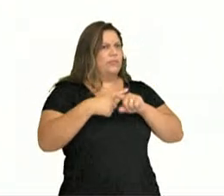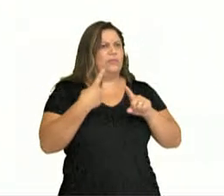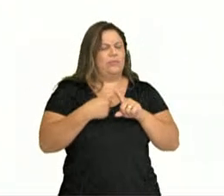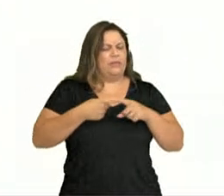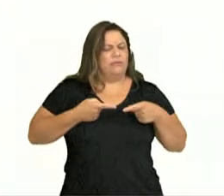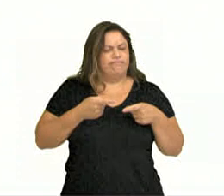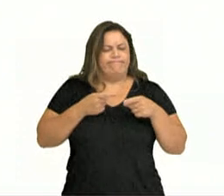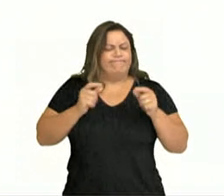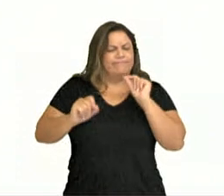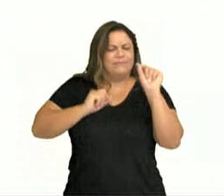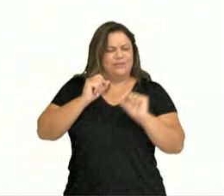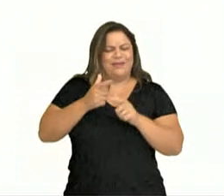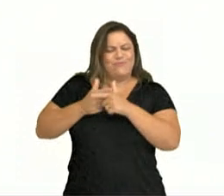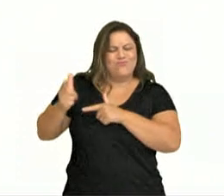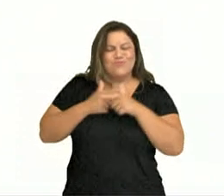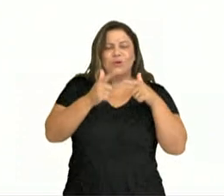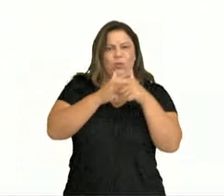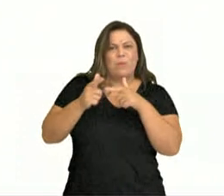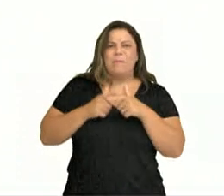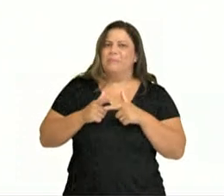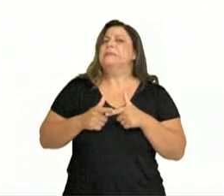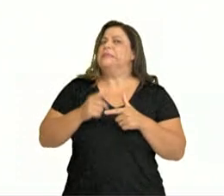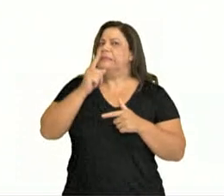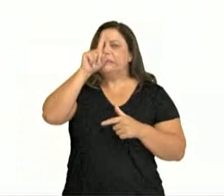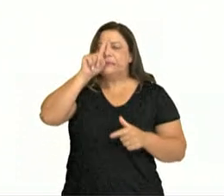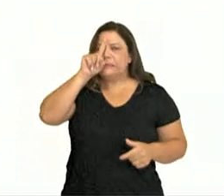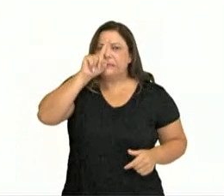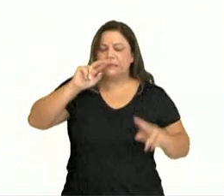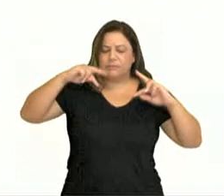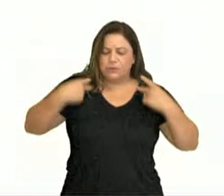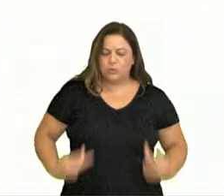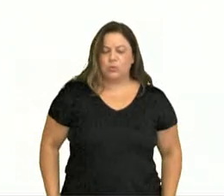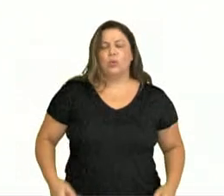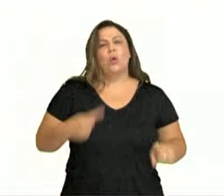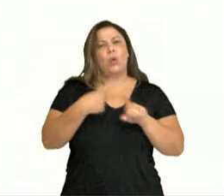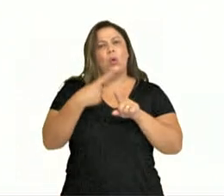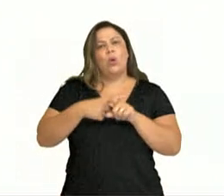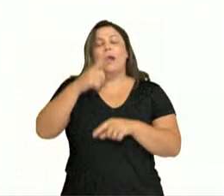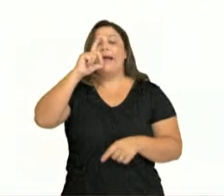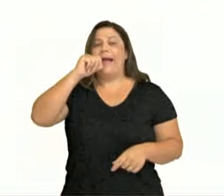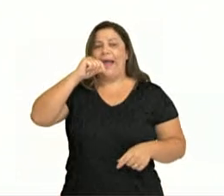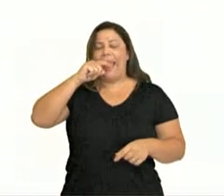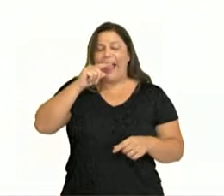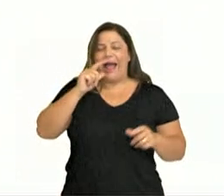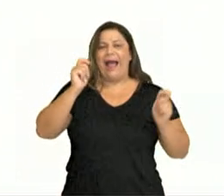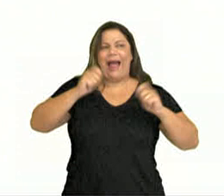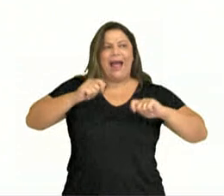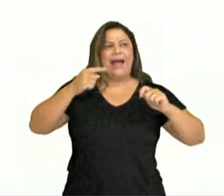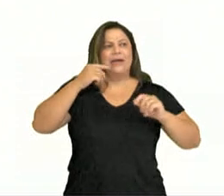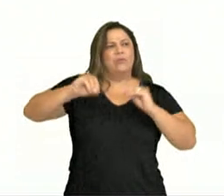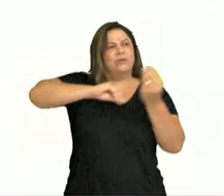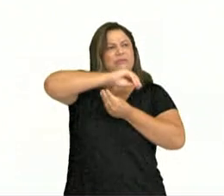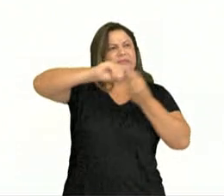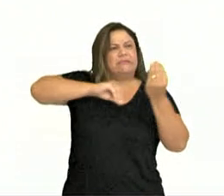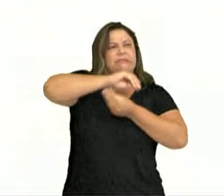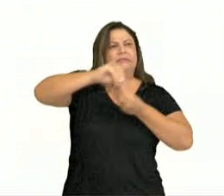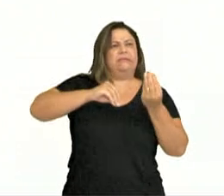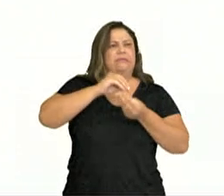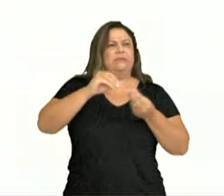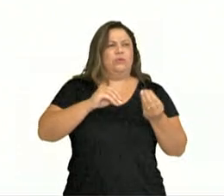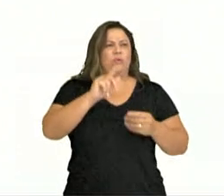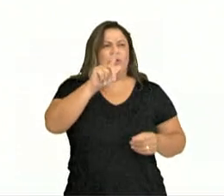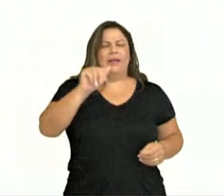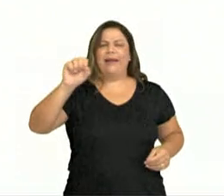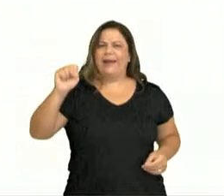problemas sérios para o ser humano. No tratamento da água servida à população, os gastos são enormes, em grande parte devido